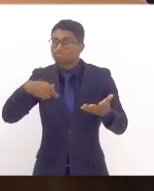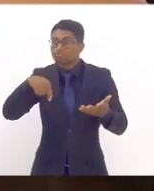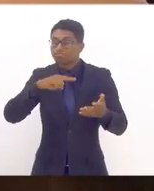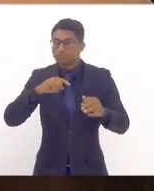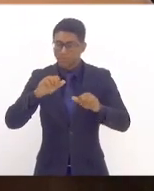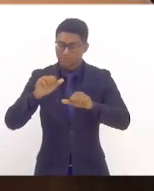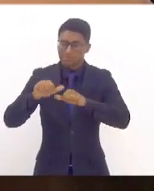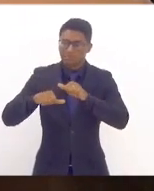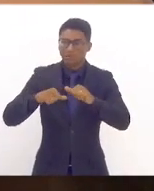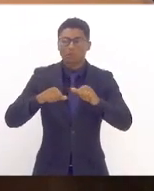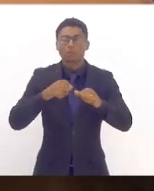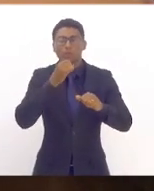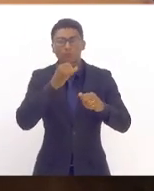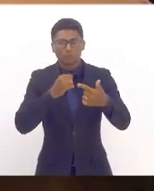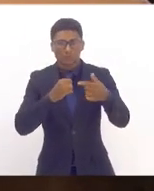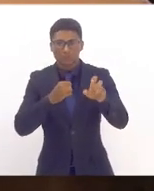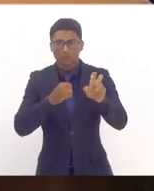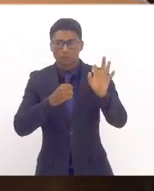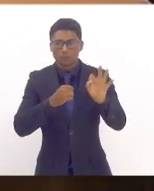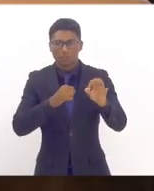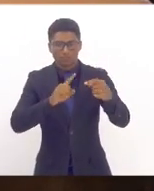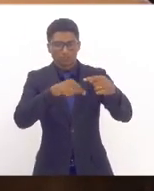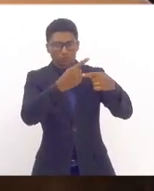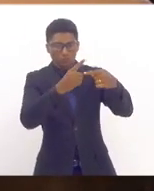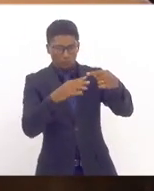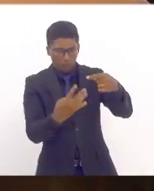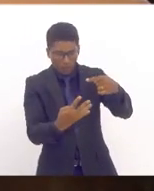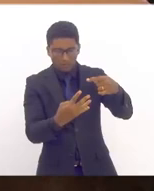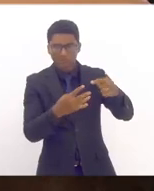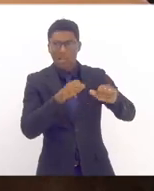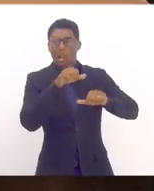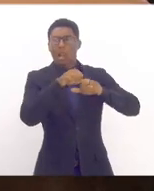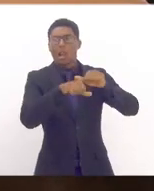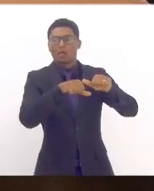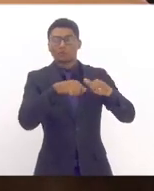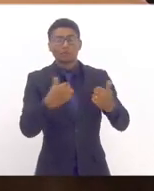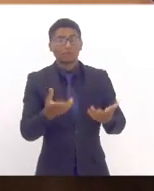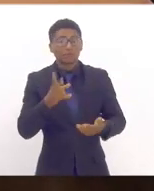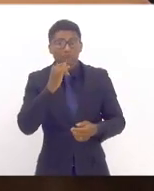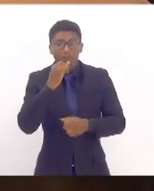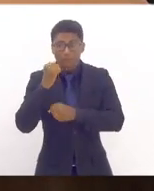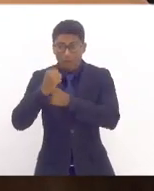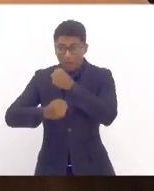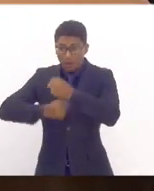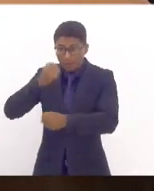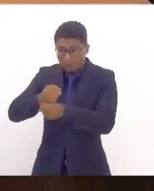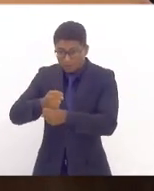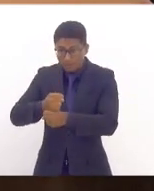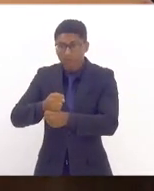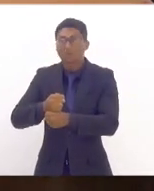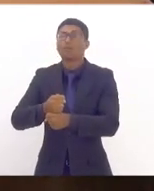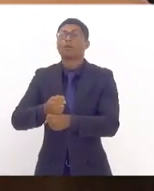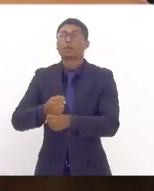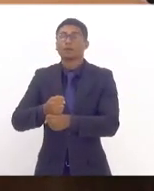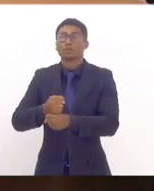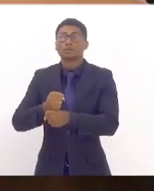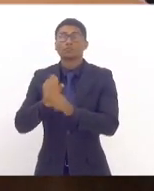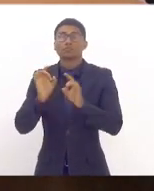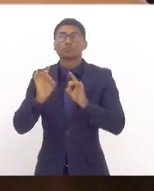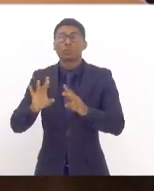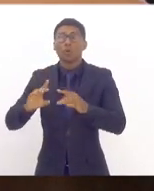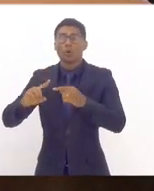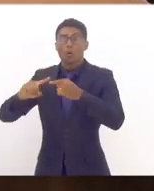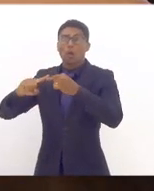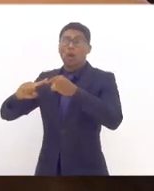um quarto de 25%. e se mexer o ano que vem só pode vigorar No